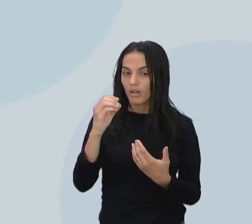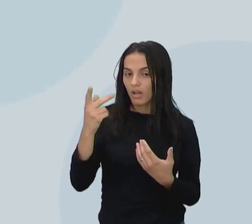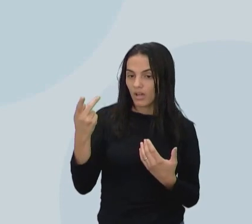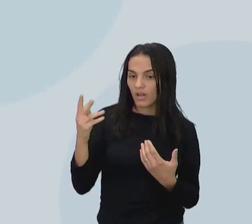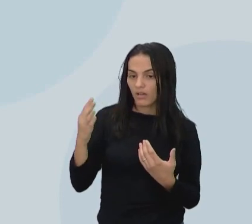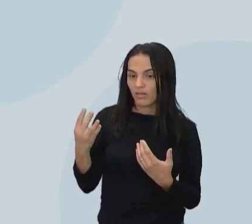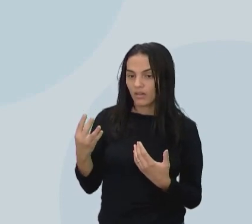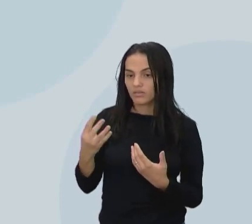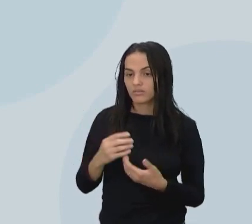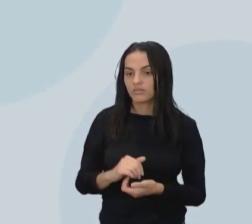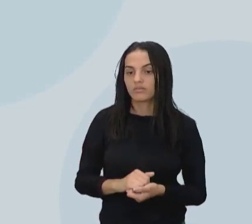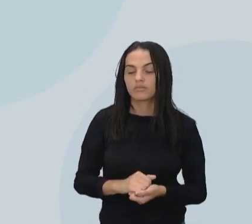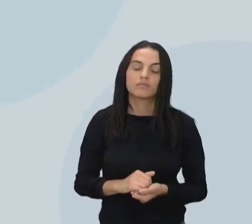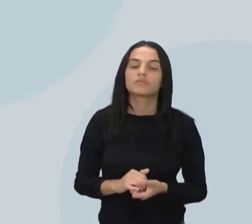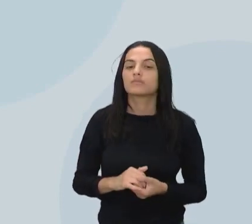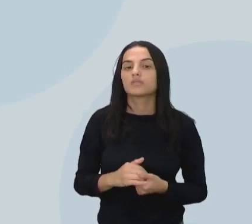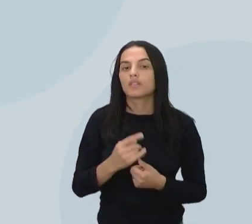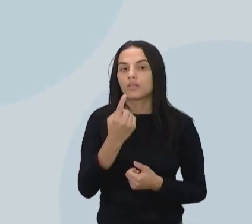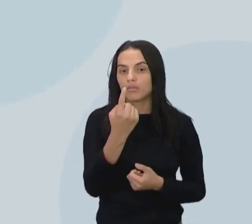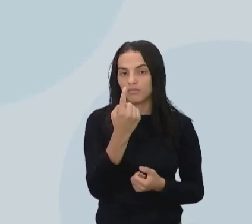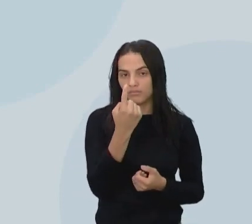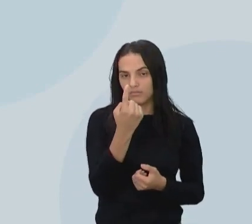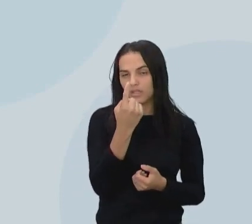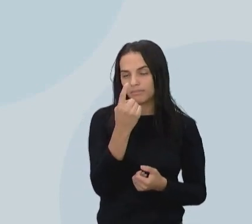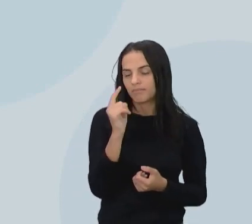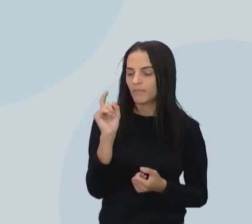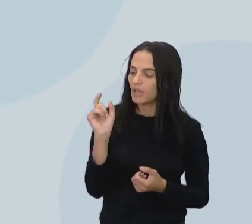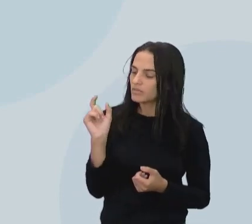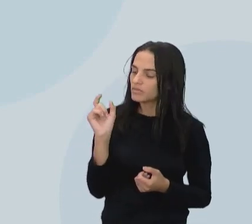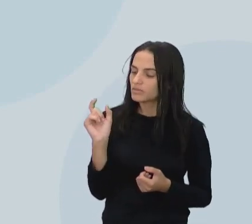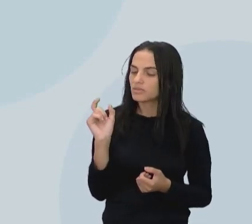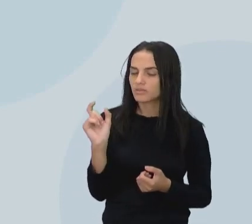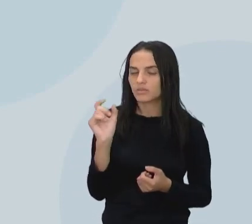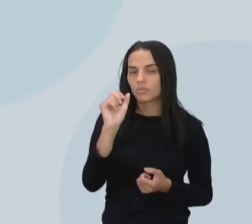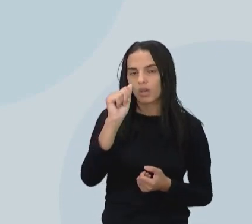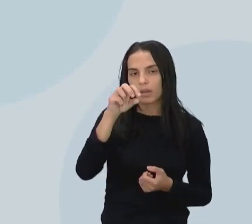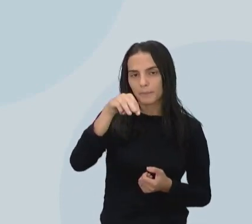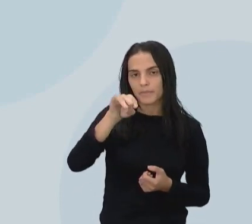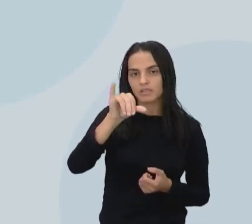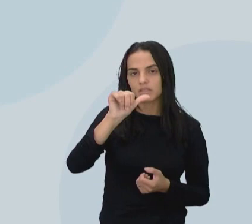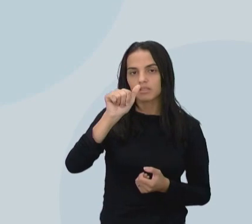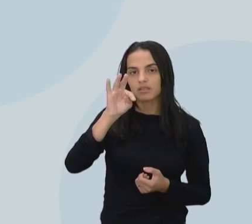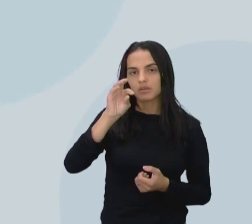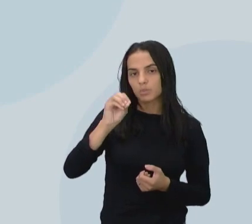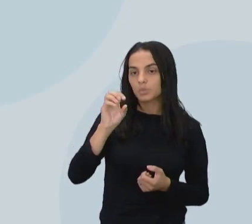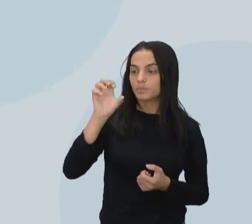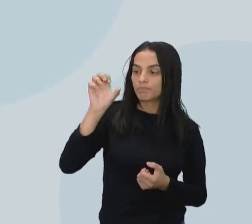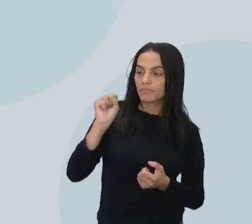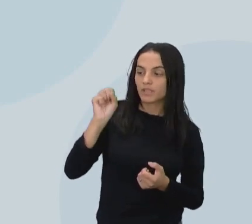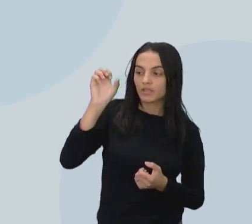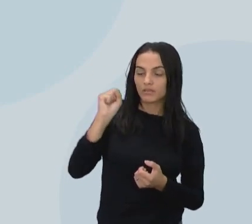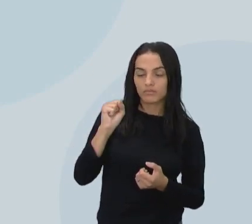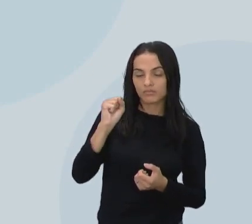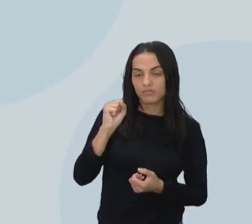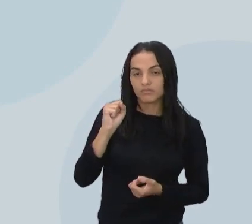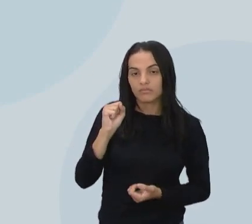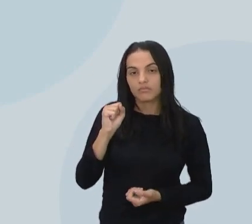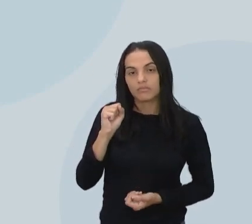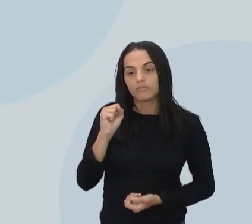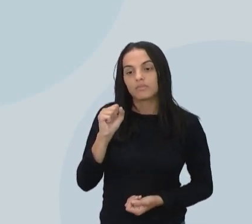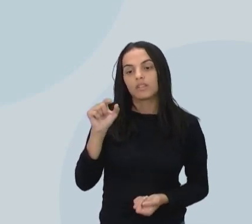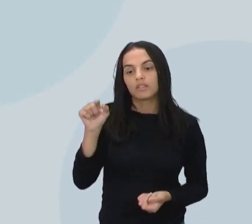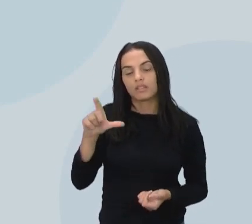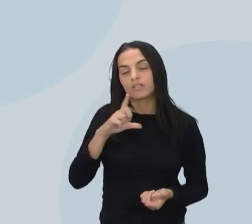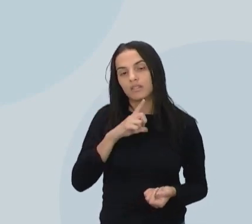OH4. E aí, logicamente, que uma partícula, então, do amianto branco, por assim dizer,